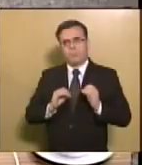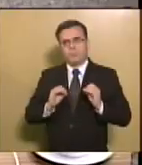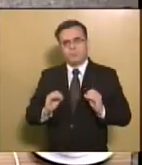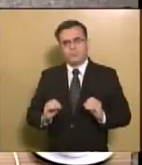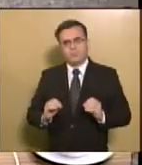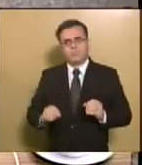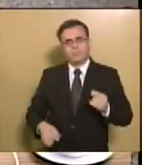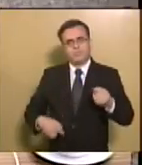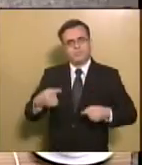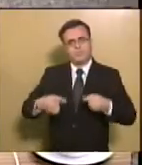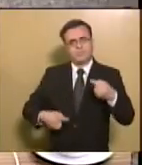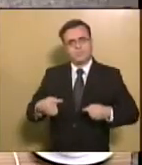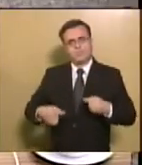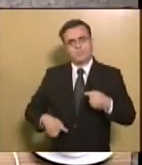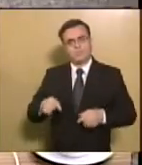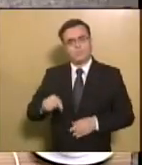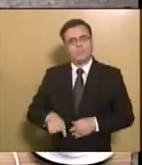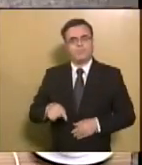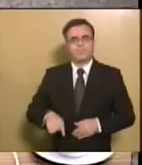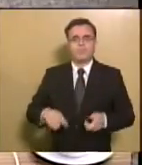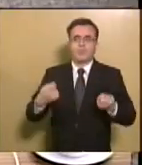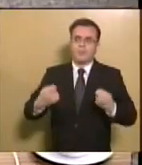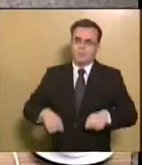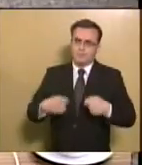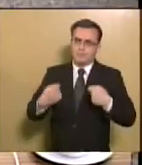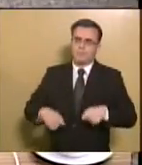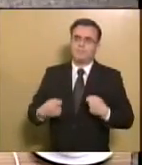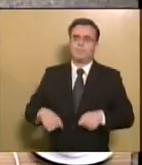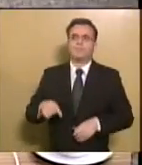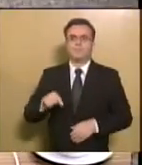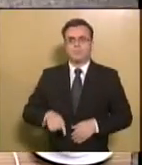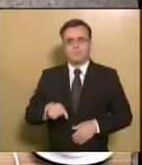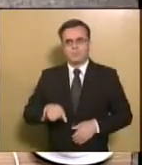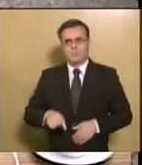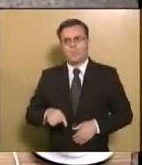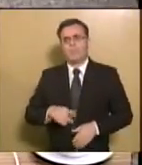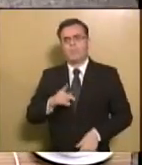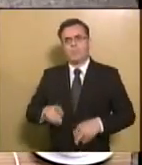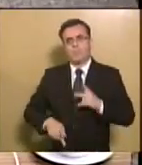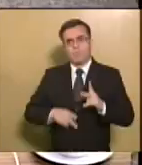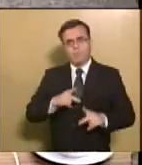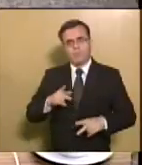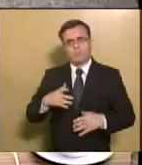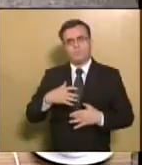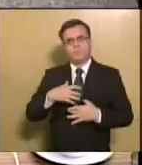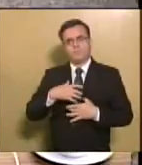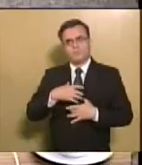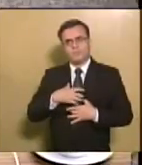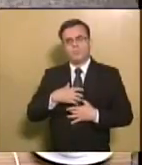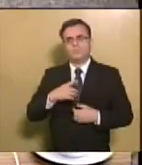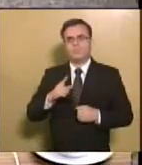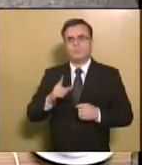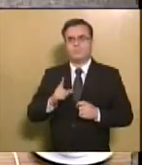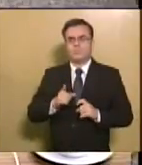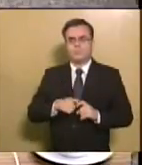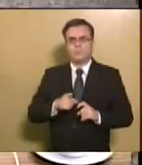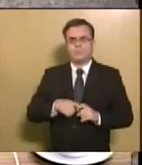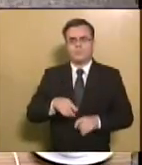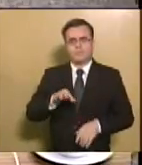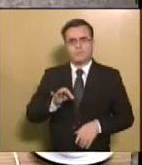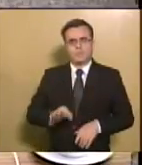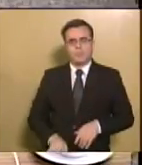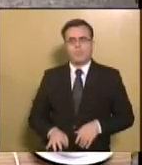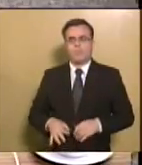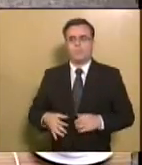estamos discutindo é a necessidade da população de ter um atendimento médico digno